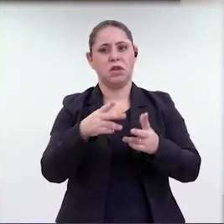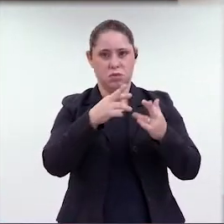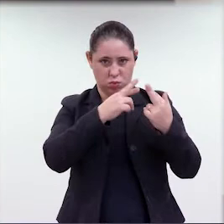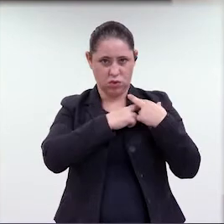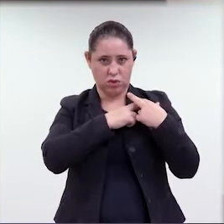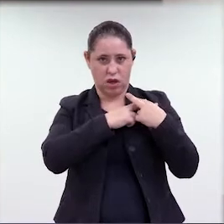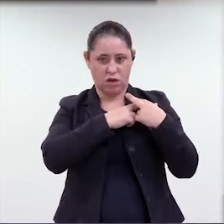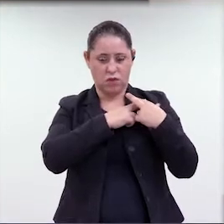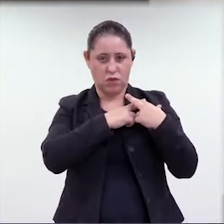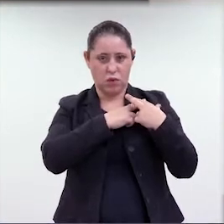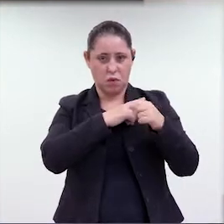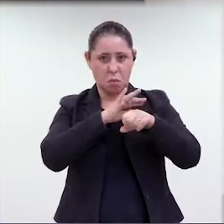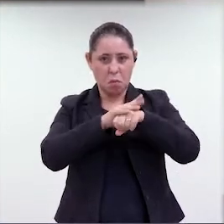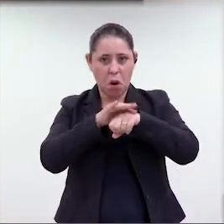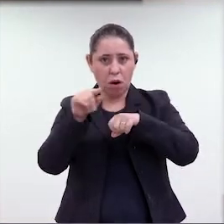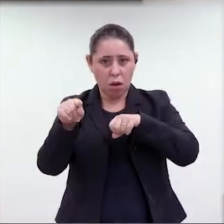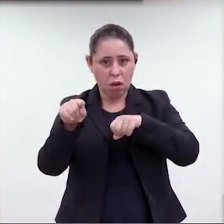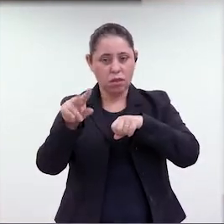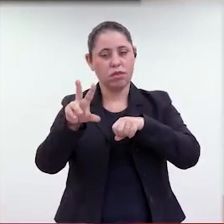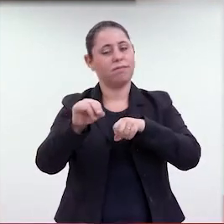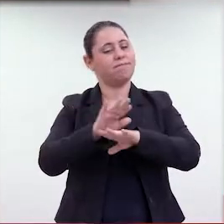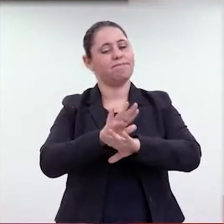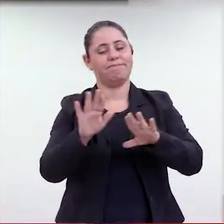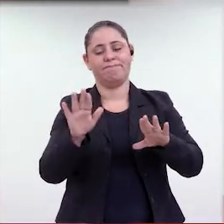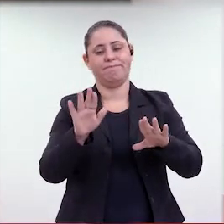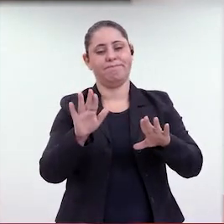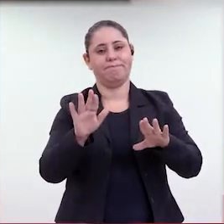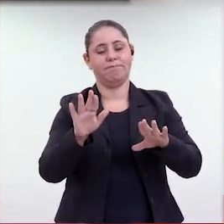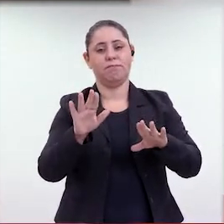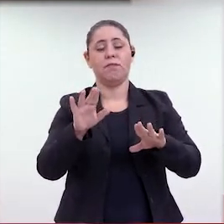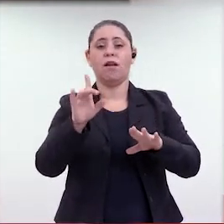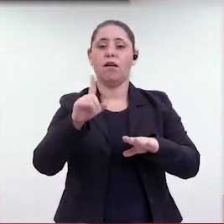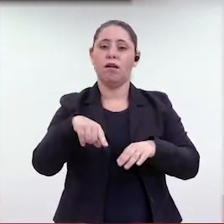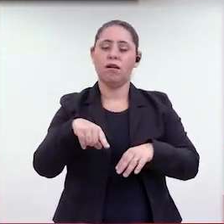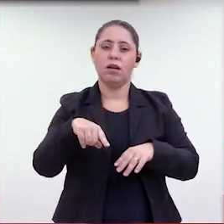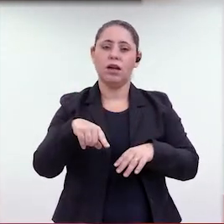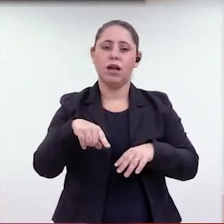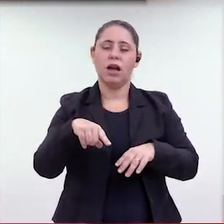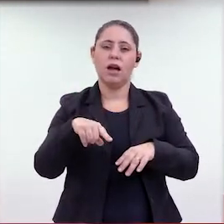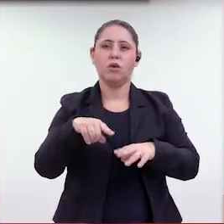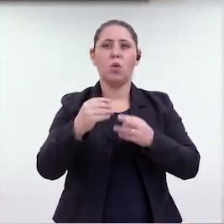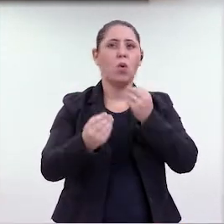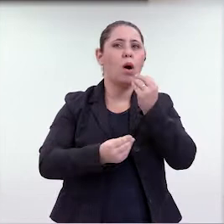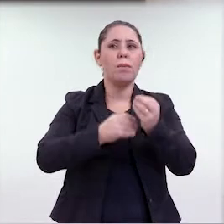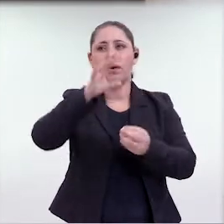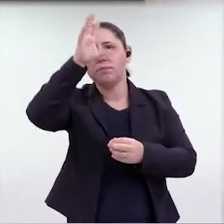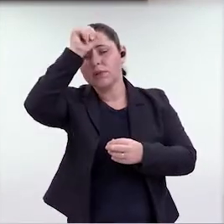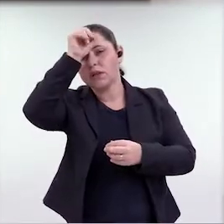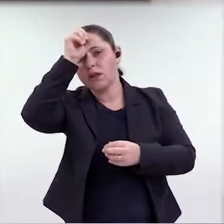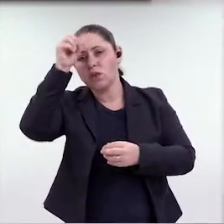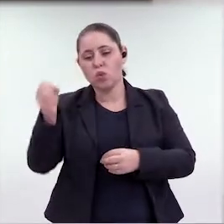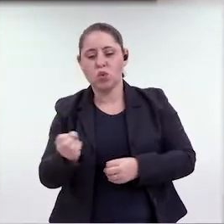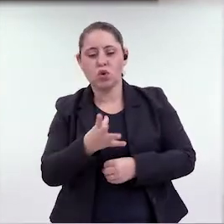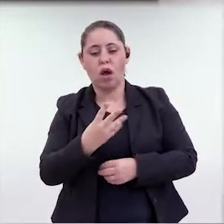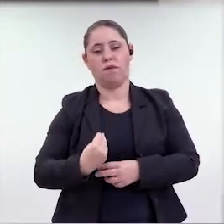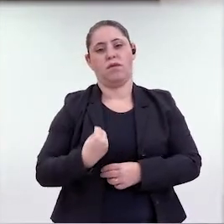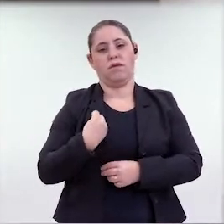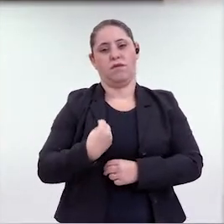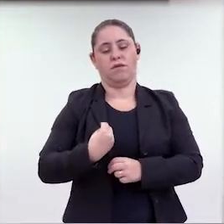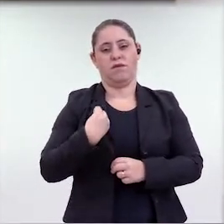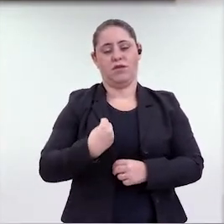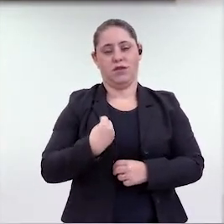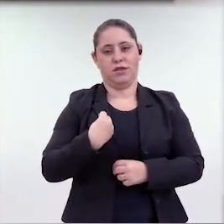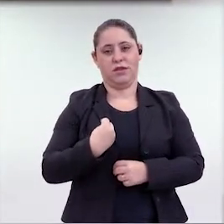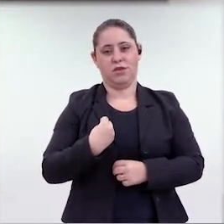por algo que possa ser ruim para ela. Então, assim, a gente está reaprendendo a viver, de certa forma. É um reaprendizado. Quando a gente